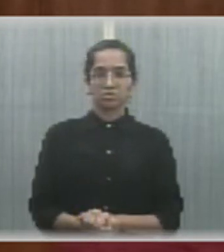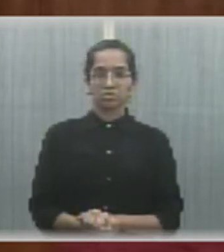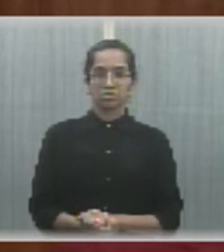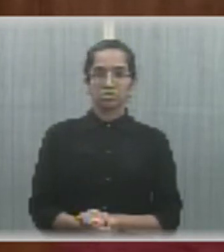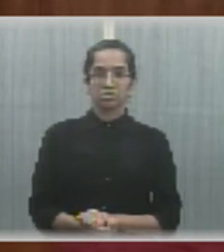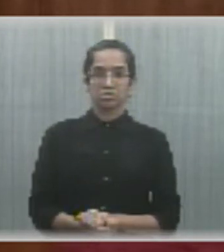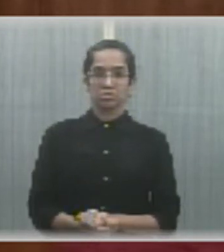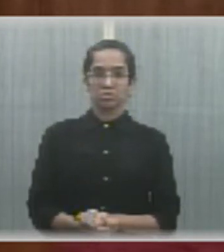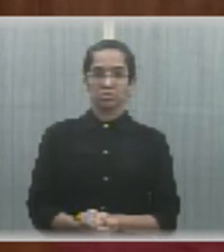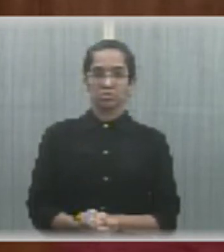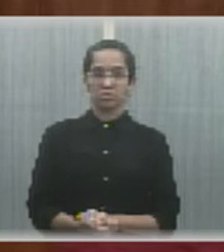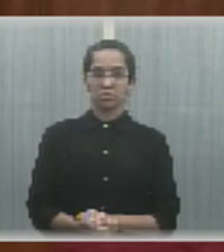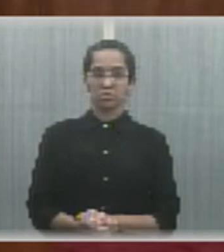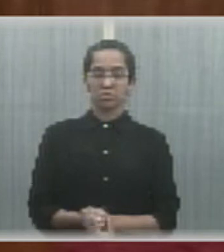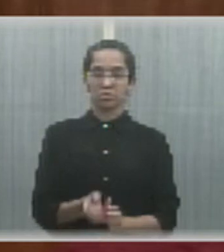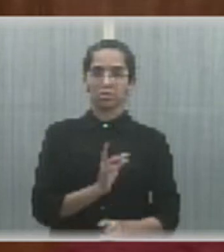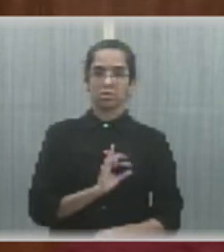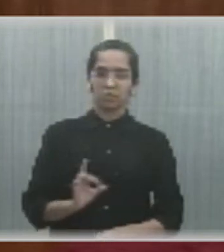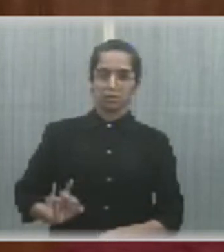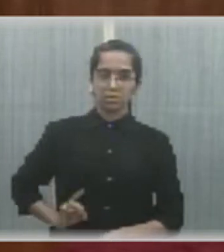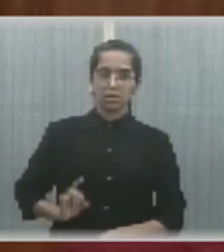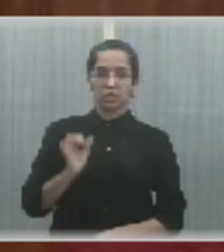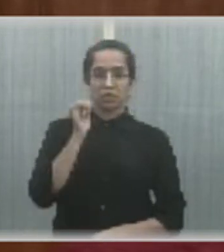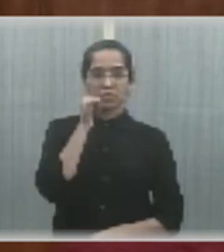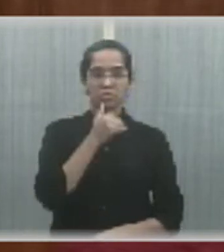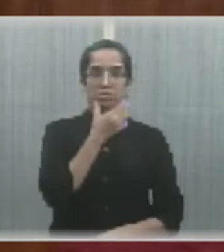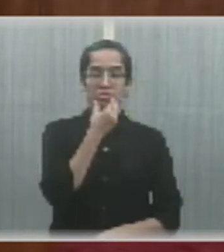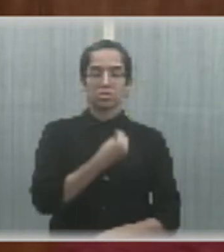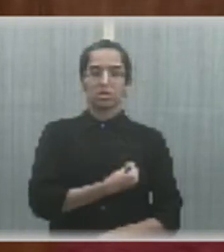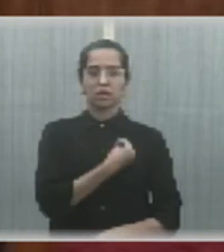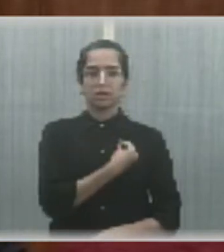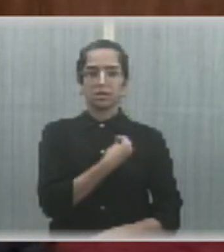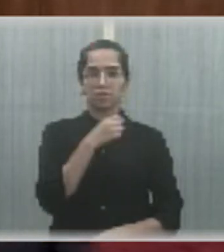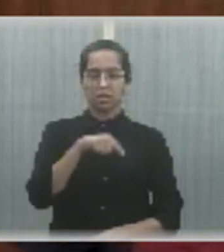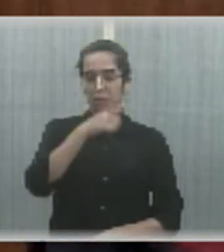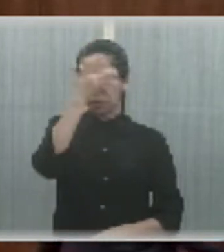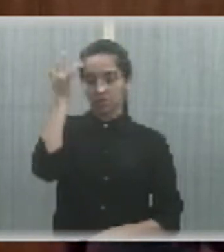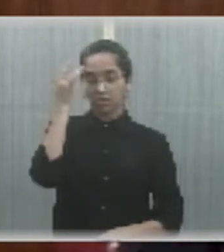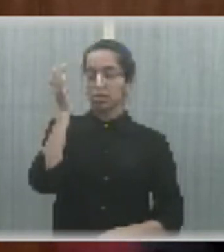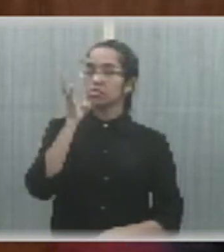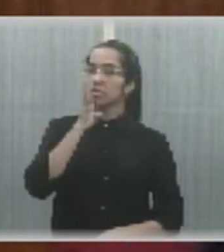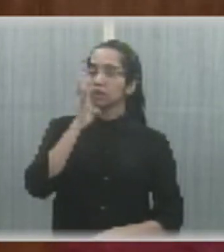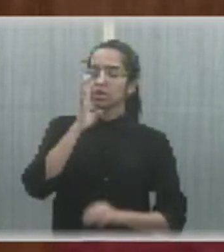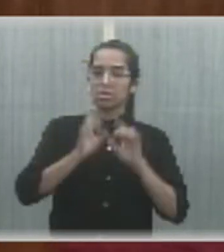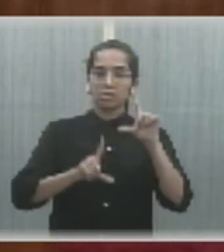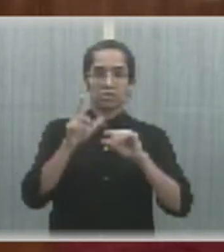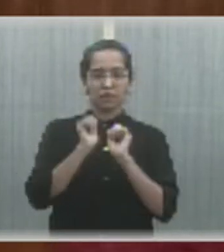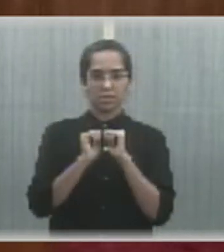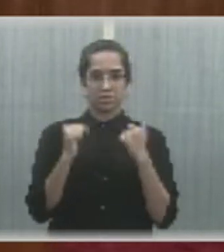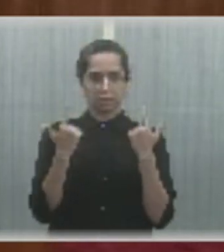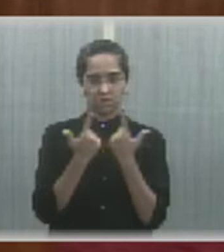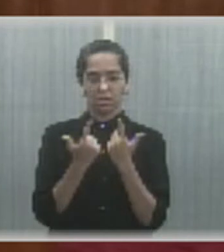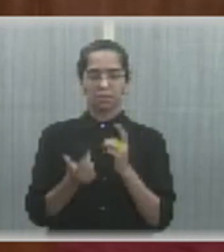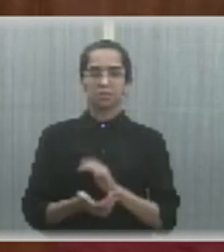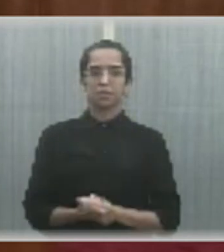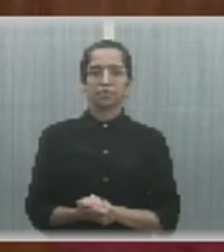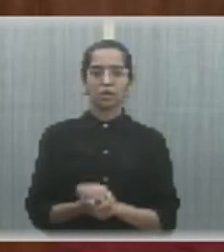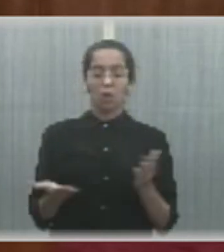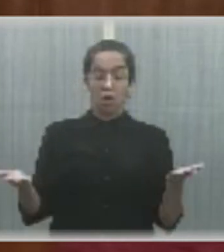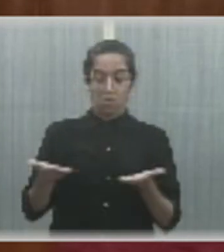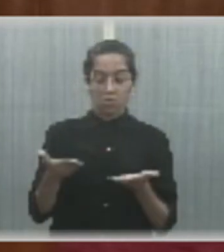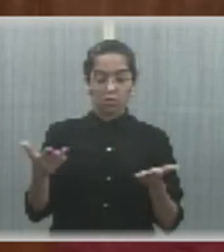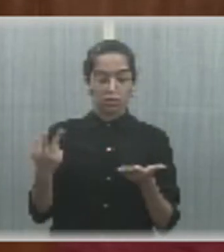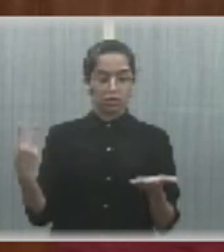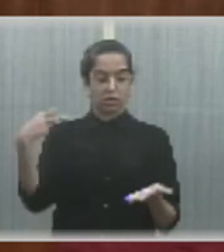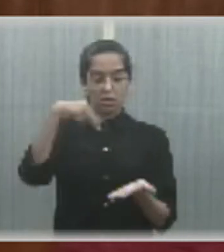Senhores e senhoras deputadas aqui presentes, telespectadores da TV Assembleia, eu venho hoje